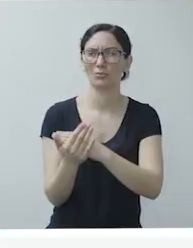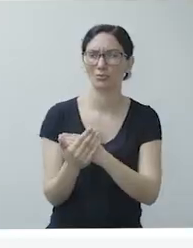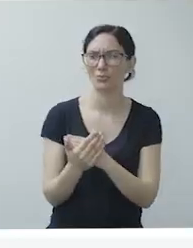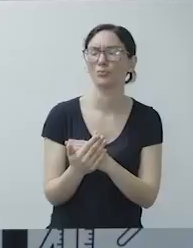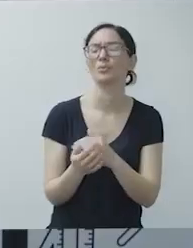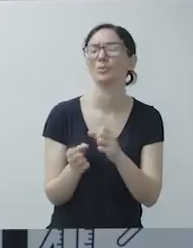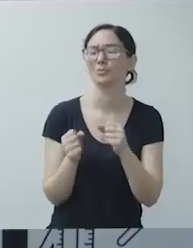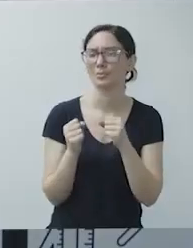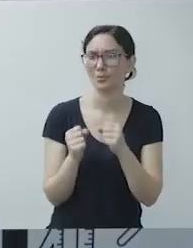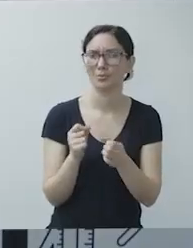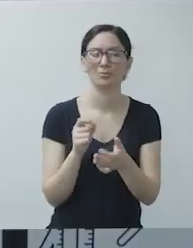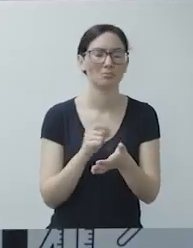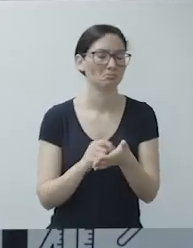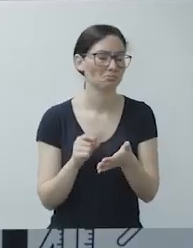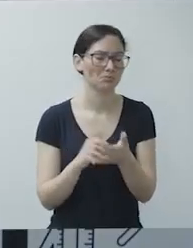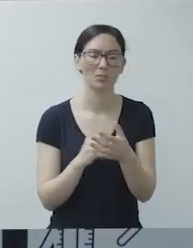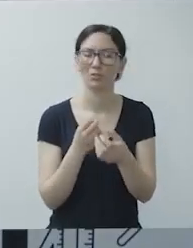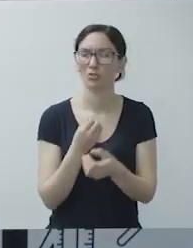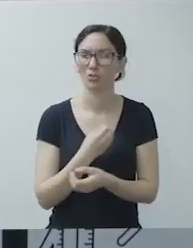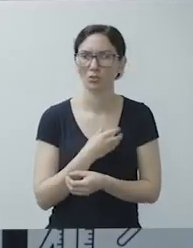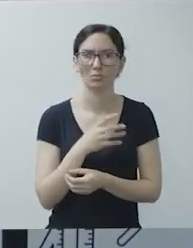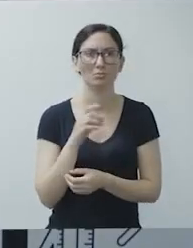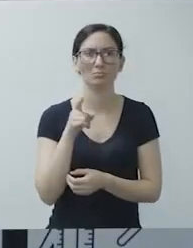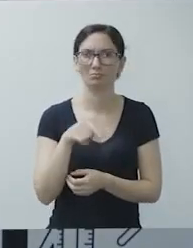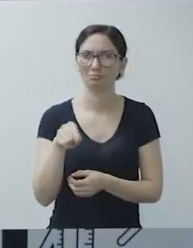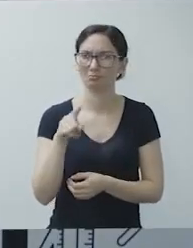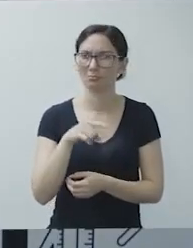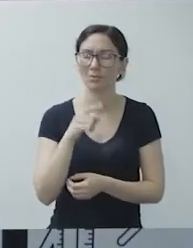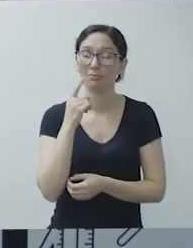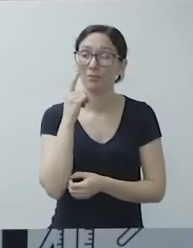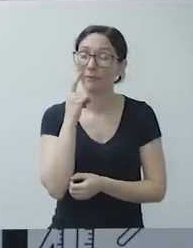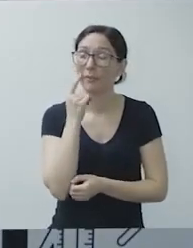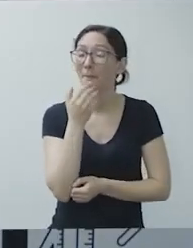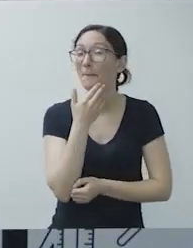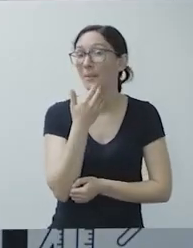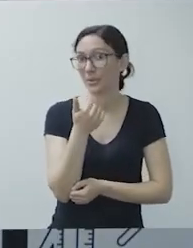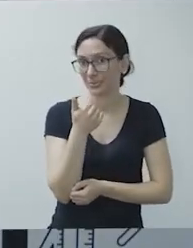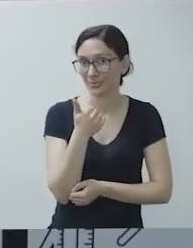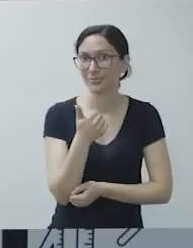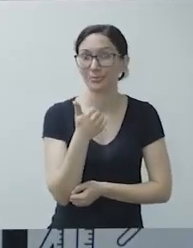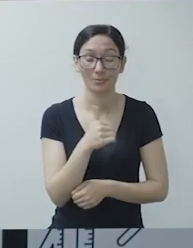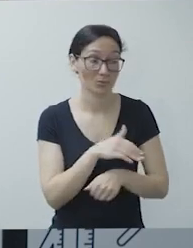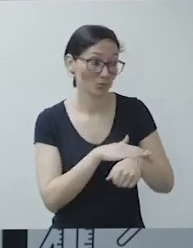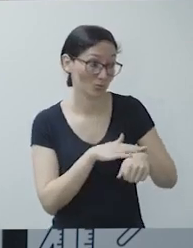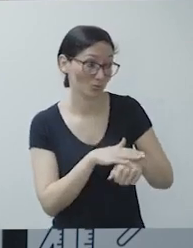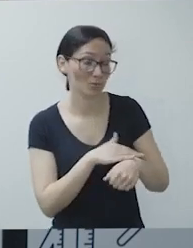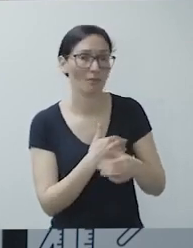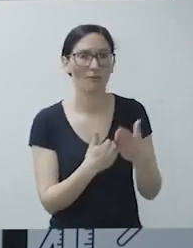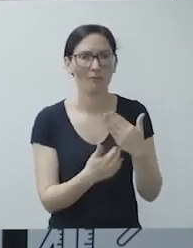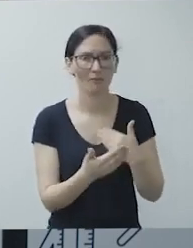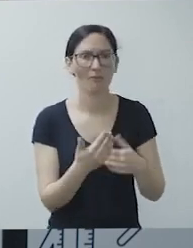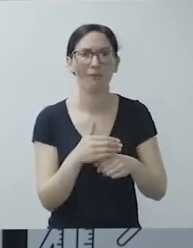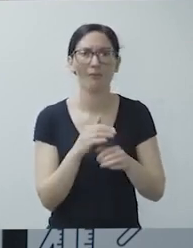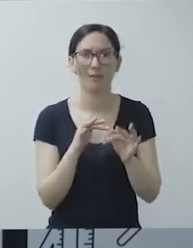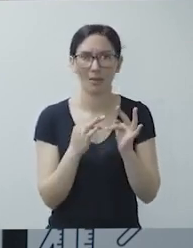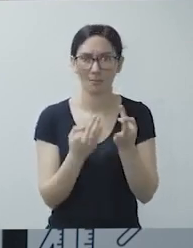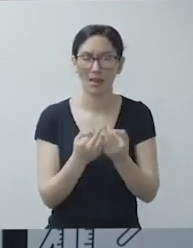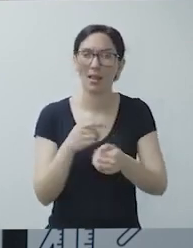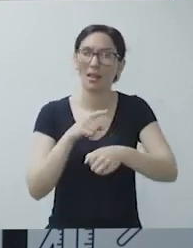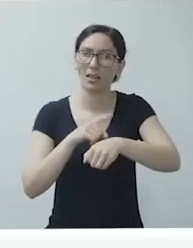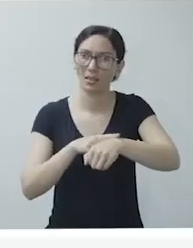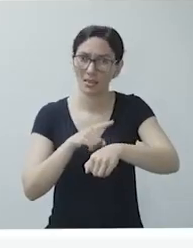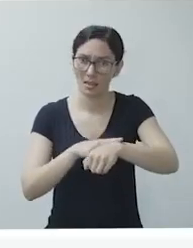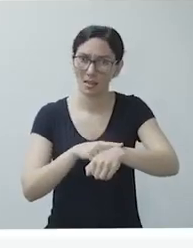isso, podem registrar com os números. Vejam aí o que é melhor para vocês. Conversem com a família. Professora Márcia vai dar um tempo para vocês